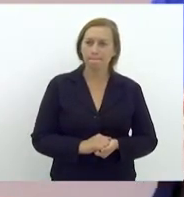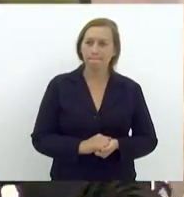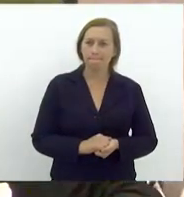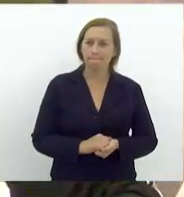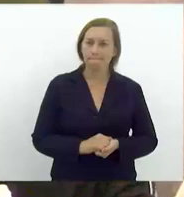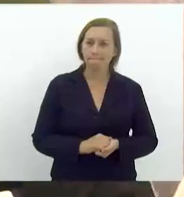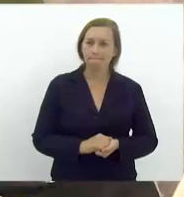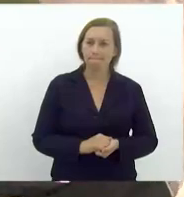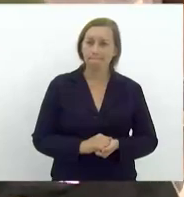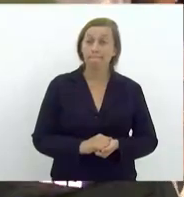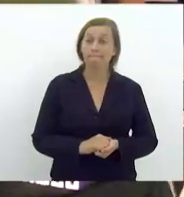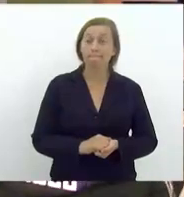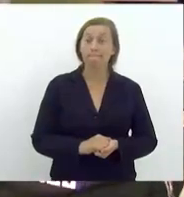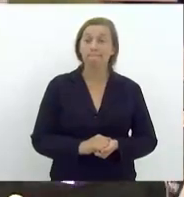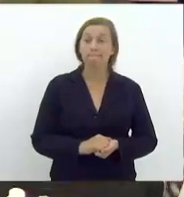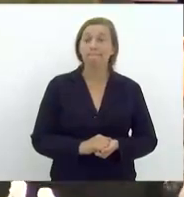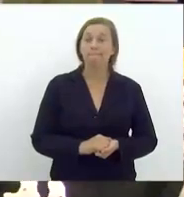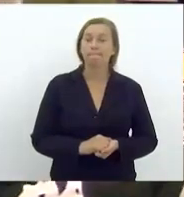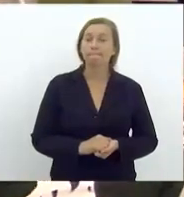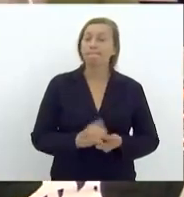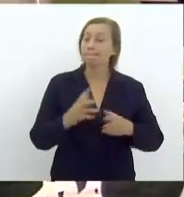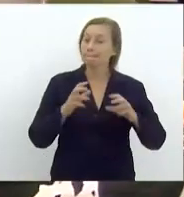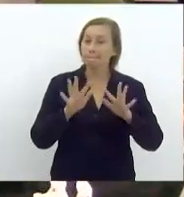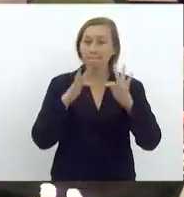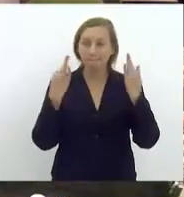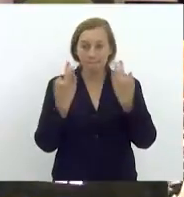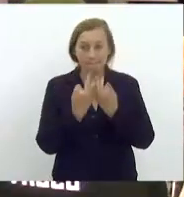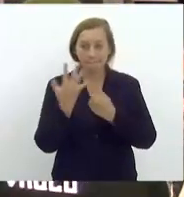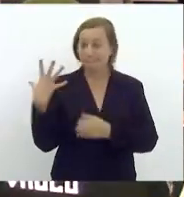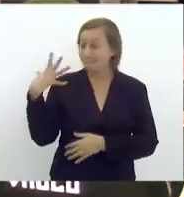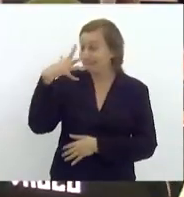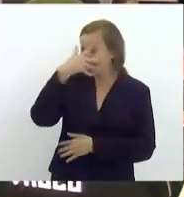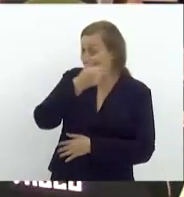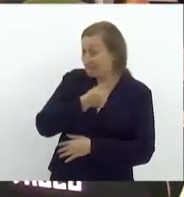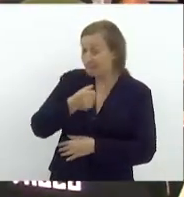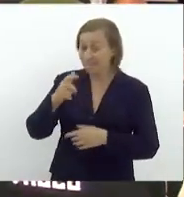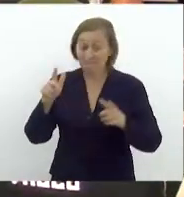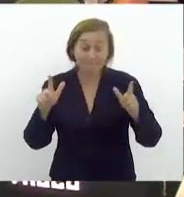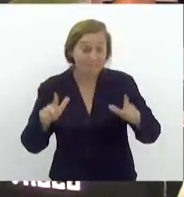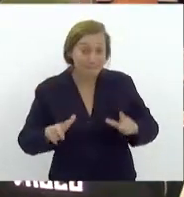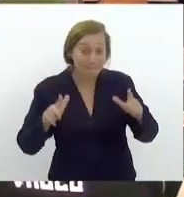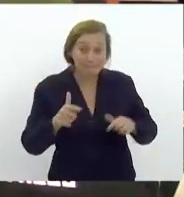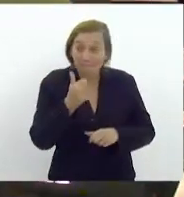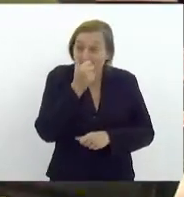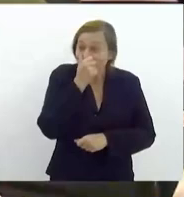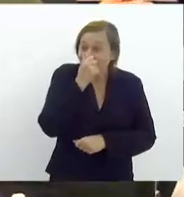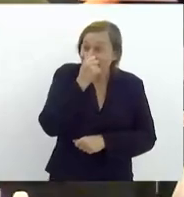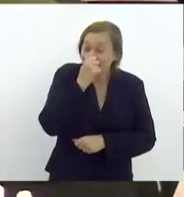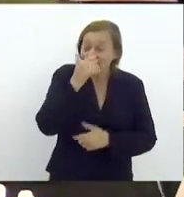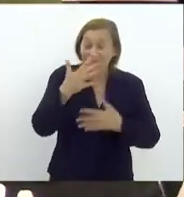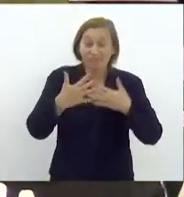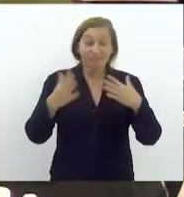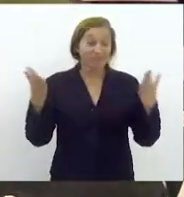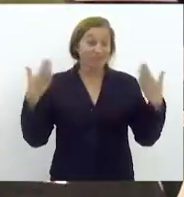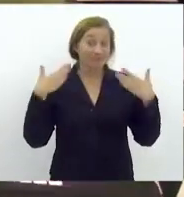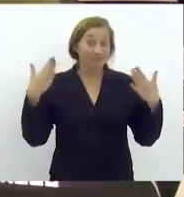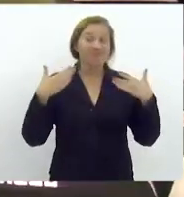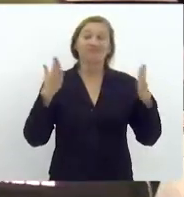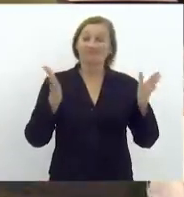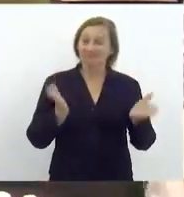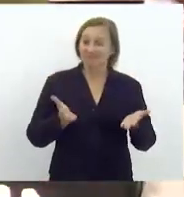passando aqui então família tá ficando bonito isso aqui tá ficando cheio tá ficando até calor